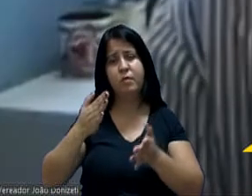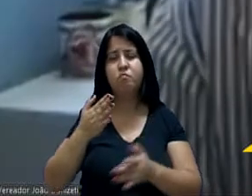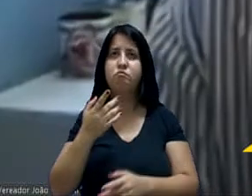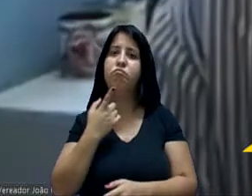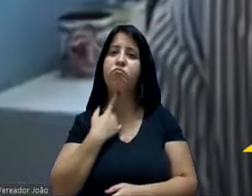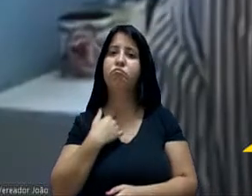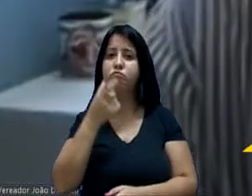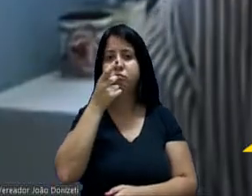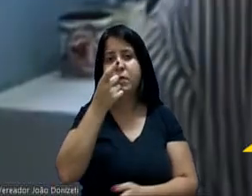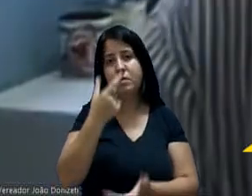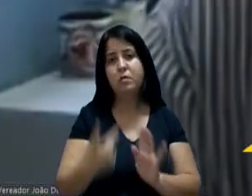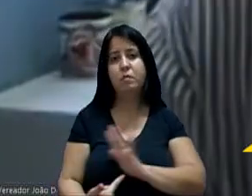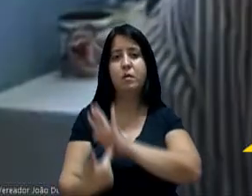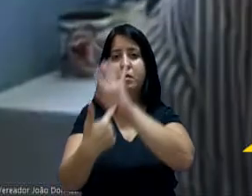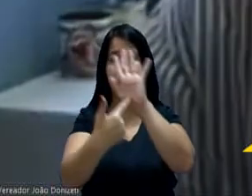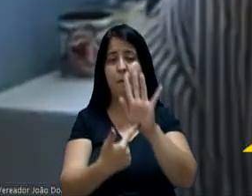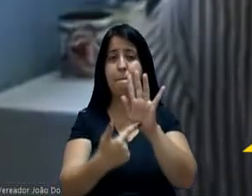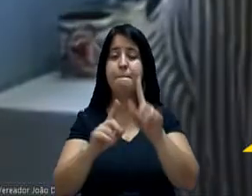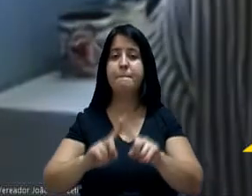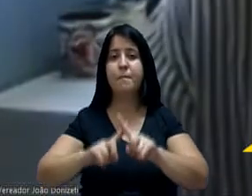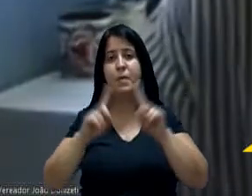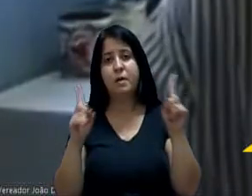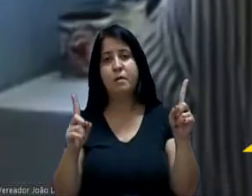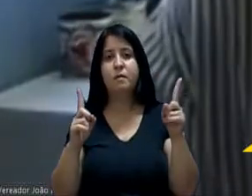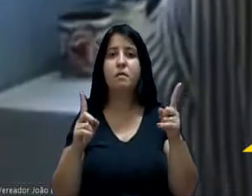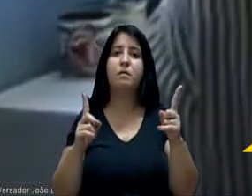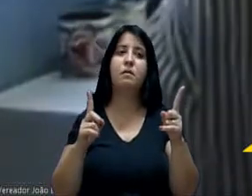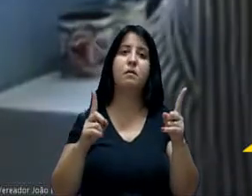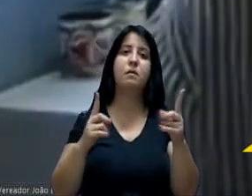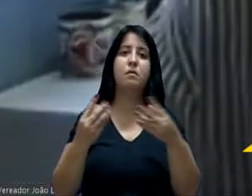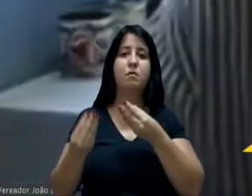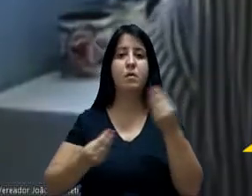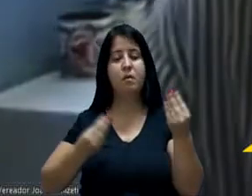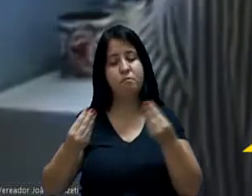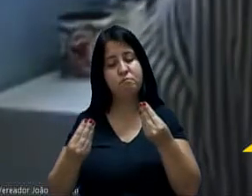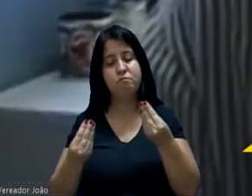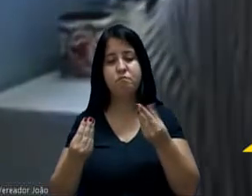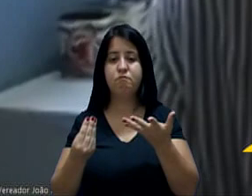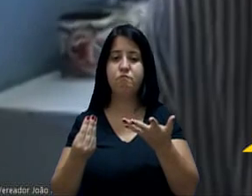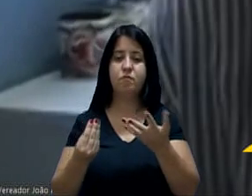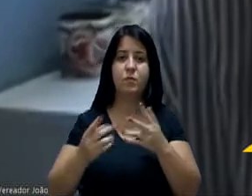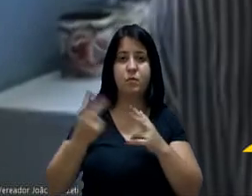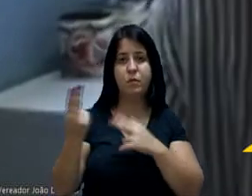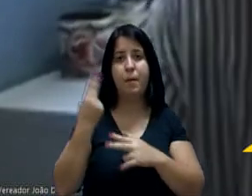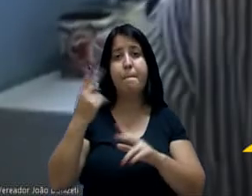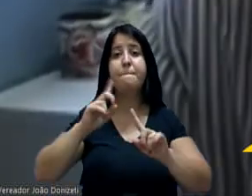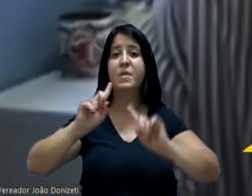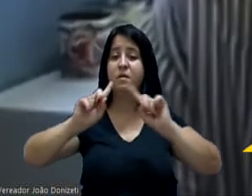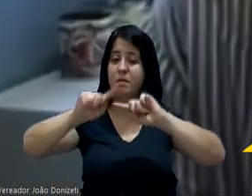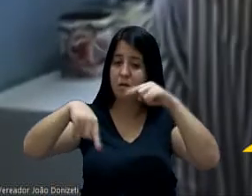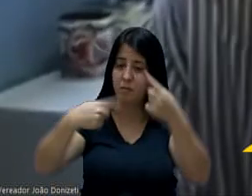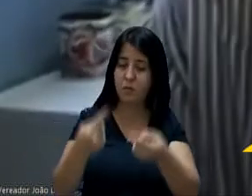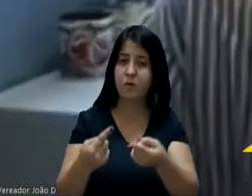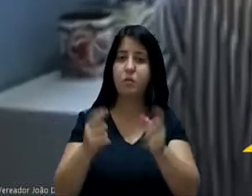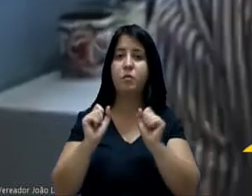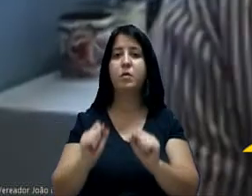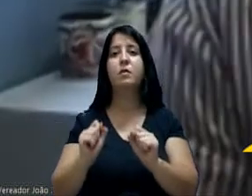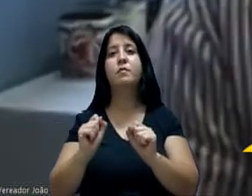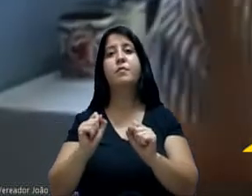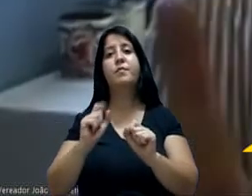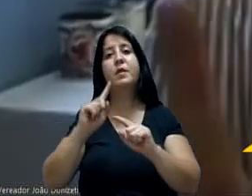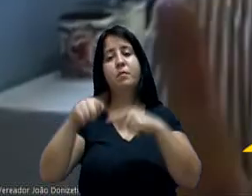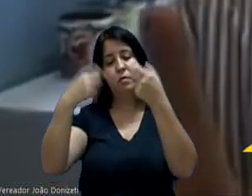ela padece pela inconstitucionalidade como emenda. E depois, além de como emenda, só poder